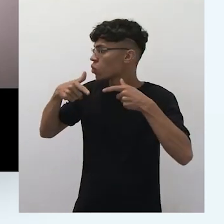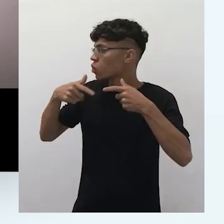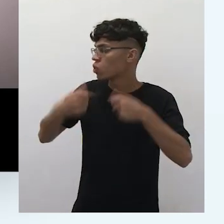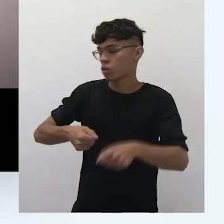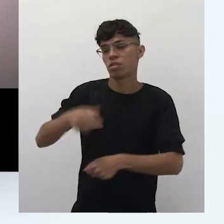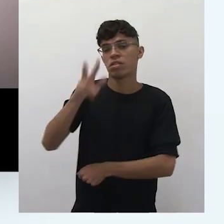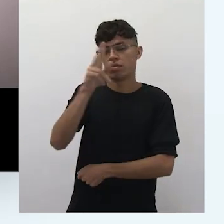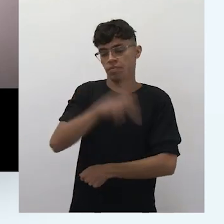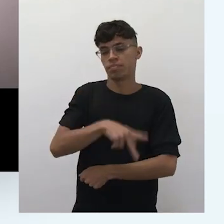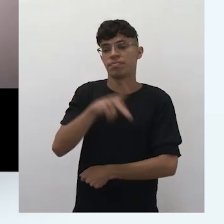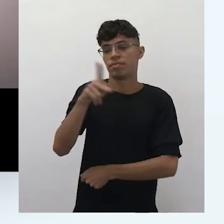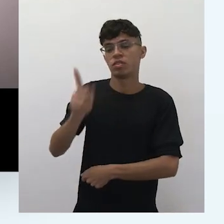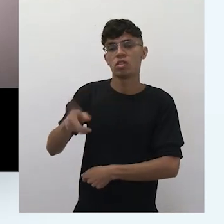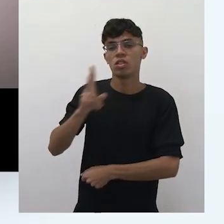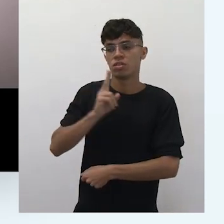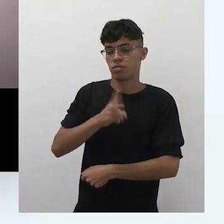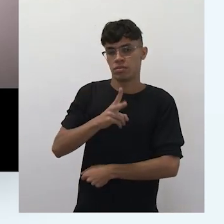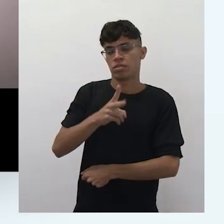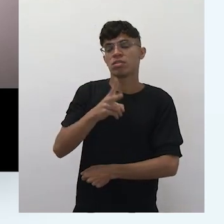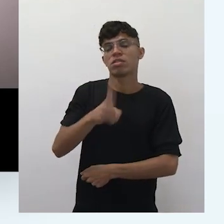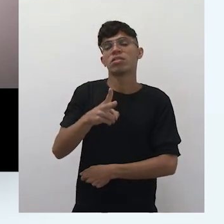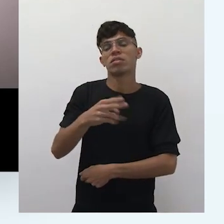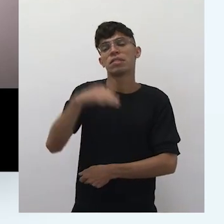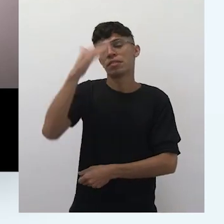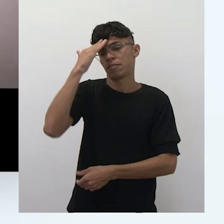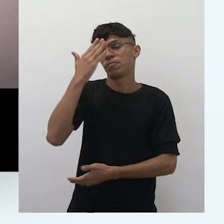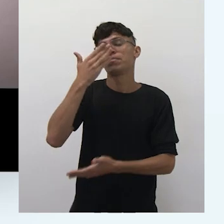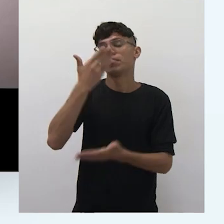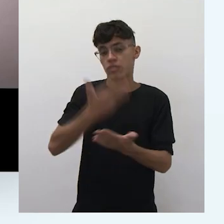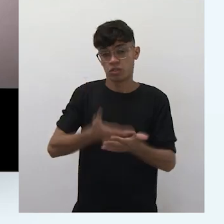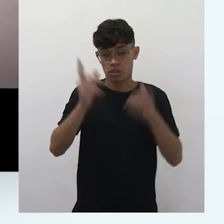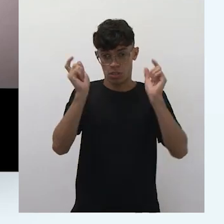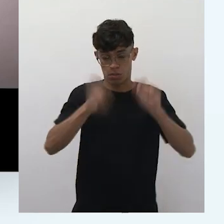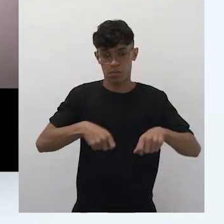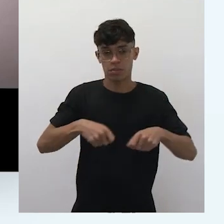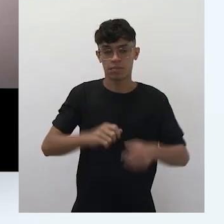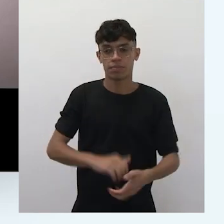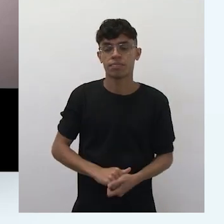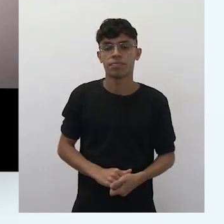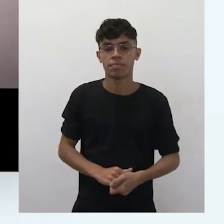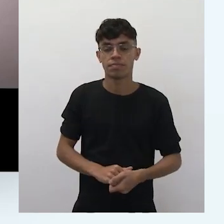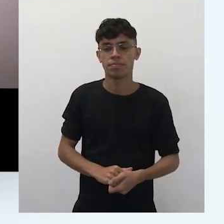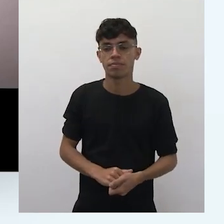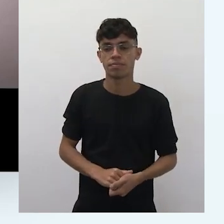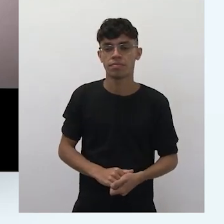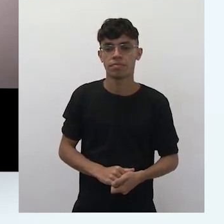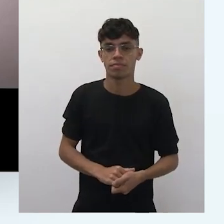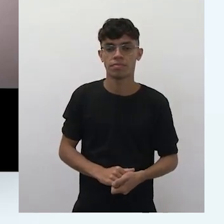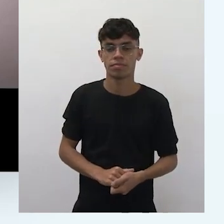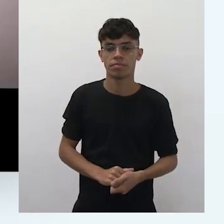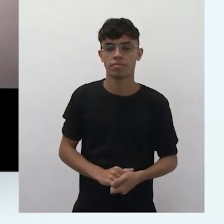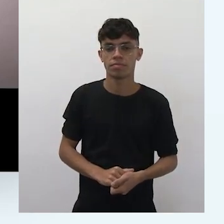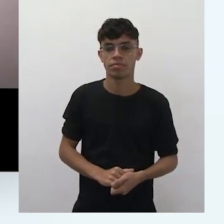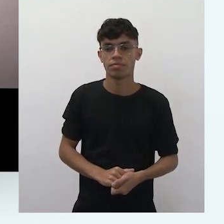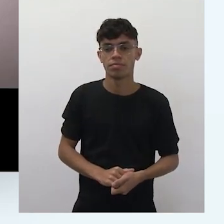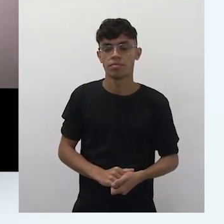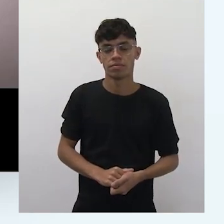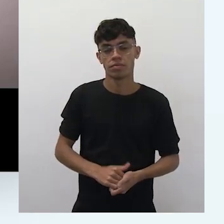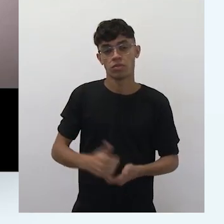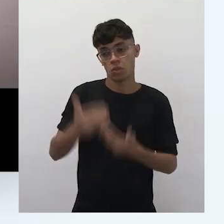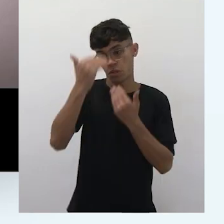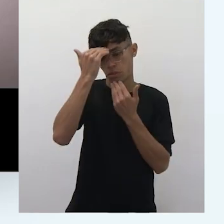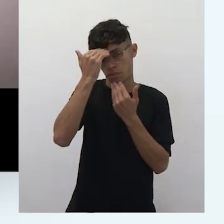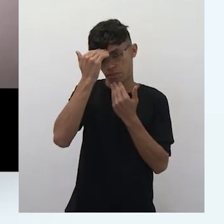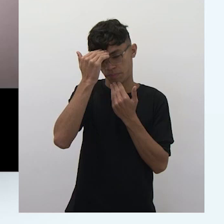professores continuam porque acreditam que é possível. Né? Pois é. Bom, eu quero te